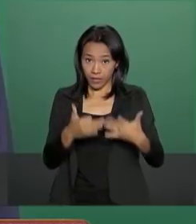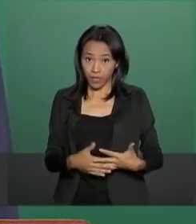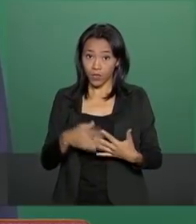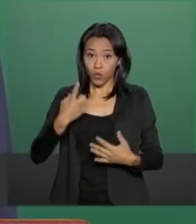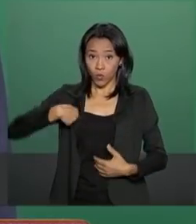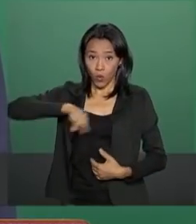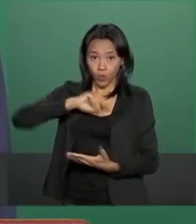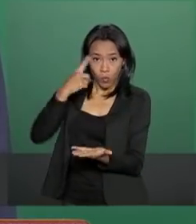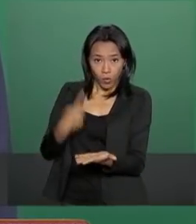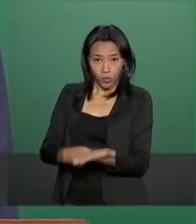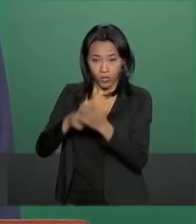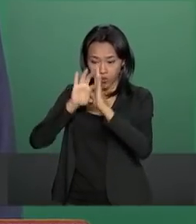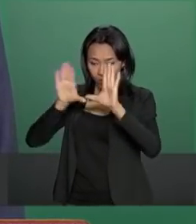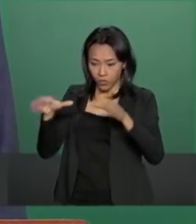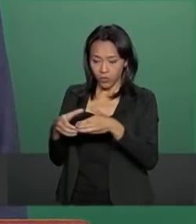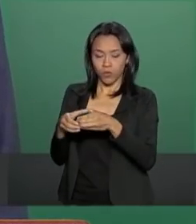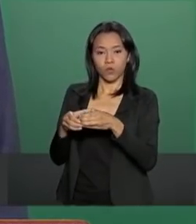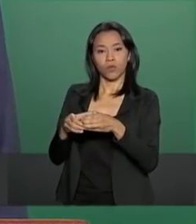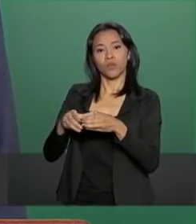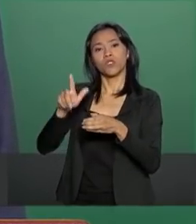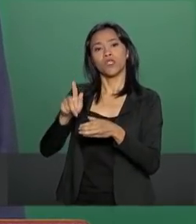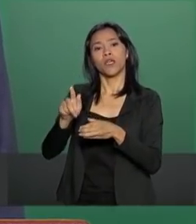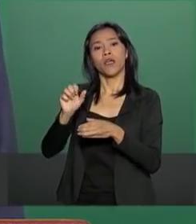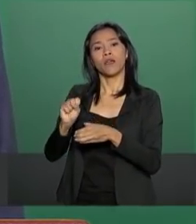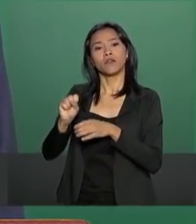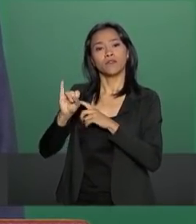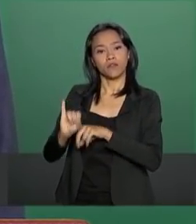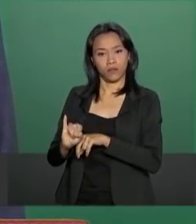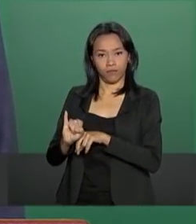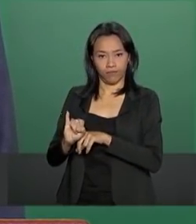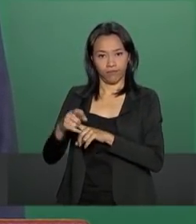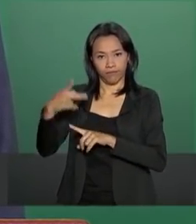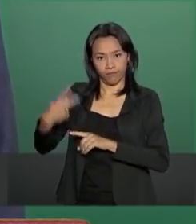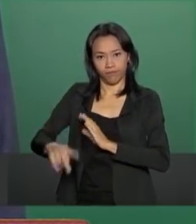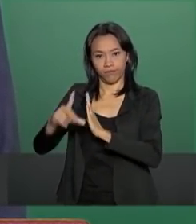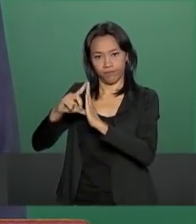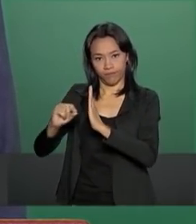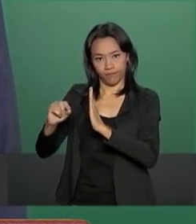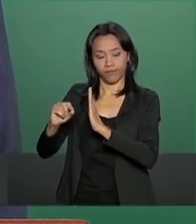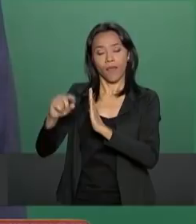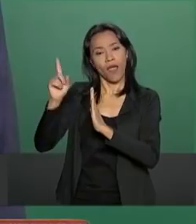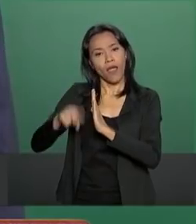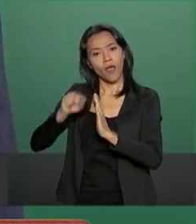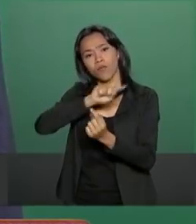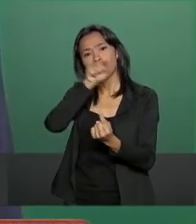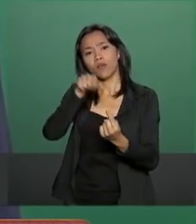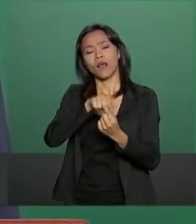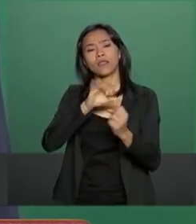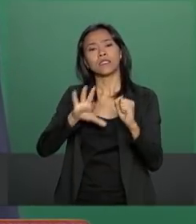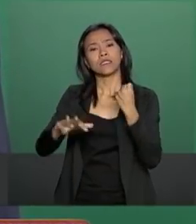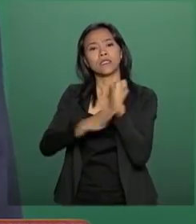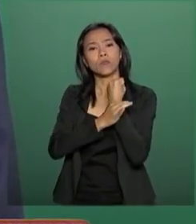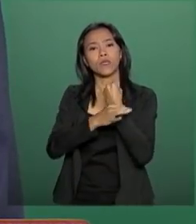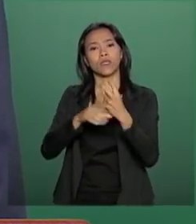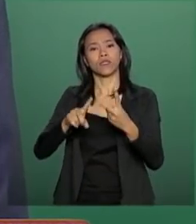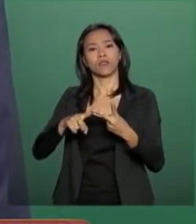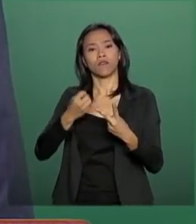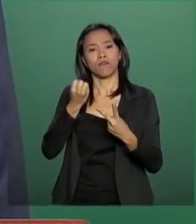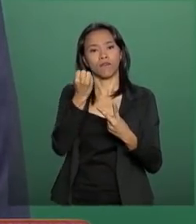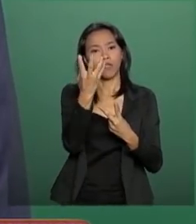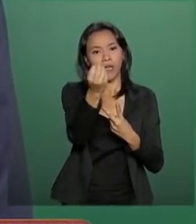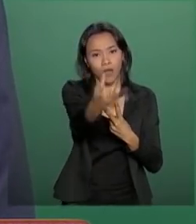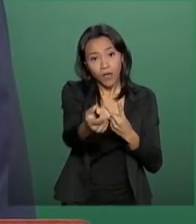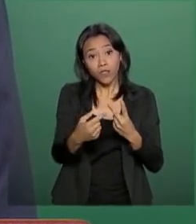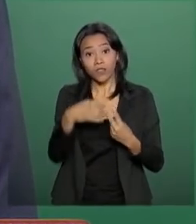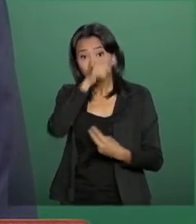Gabinete de Segurança Institucional é basicamente tratar da segurança e das viagens do presidente da República,